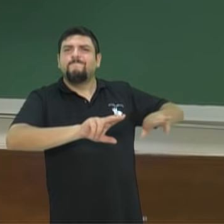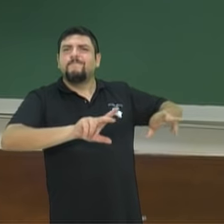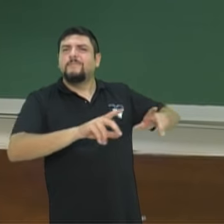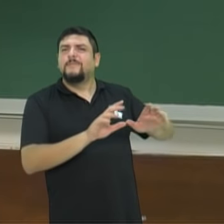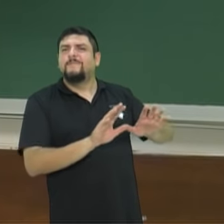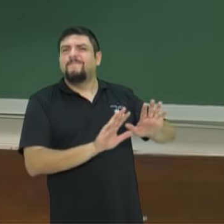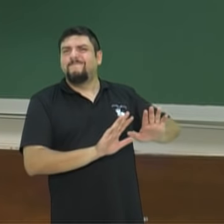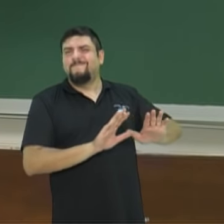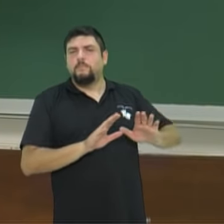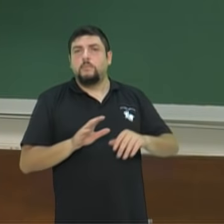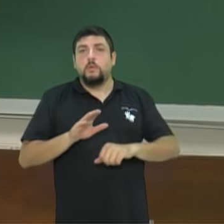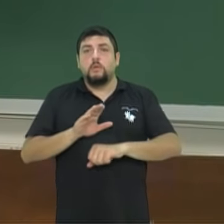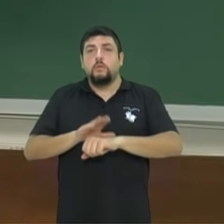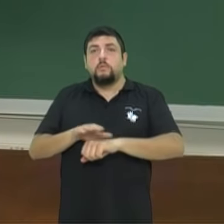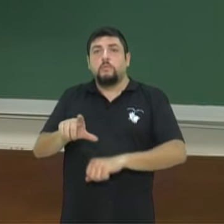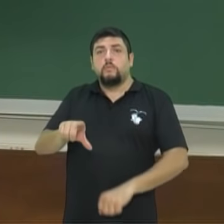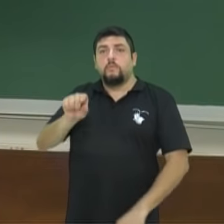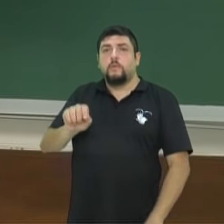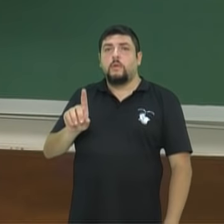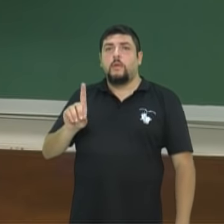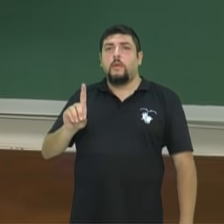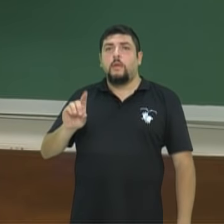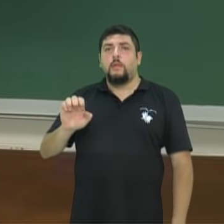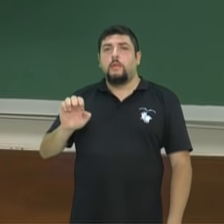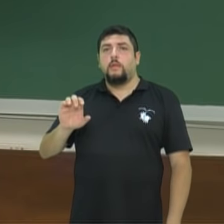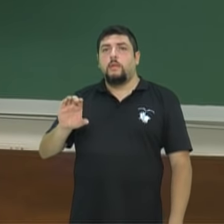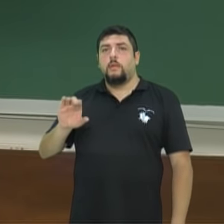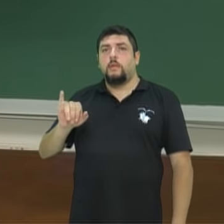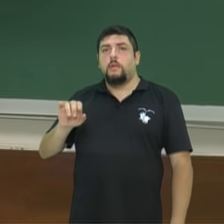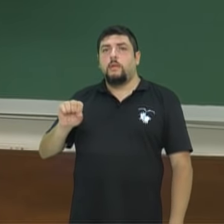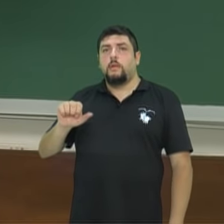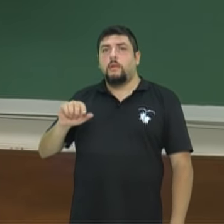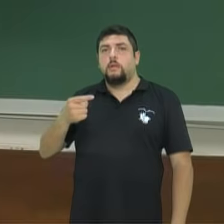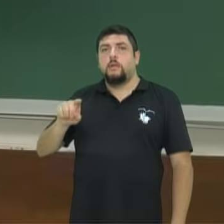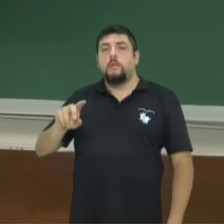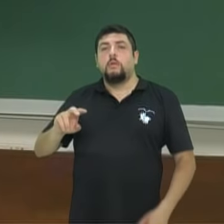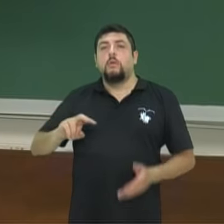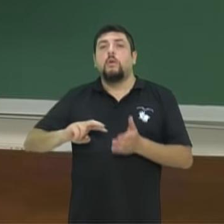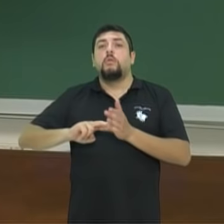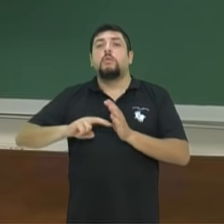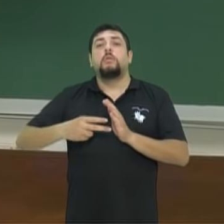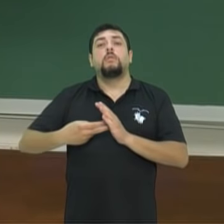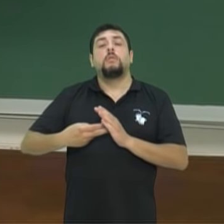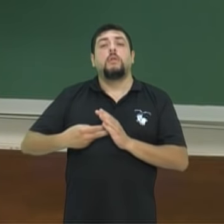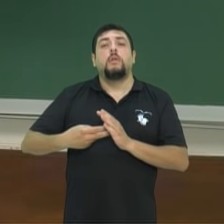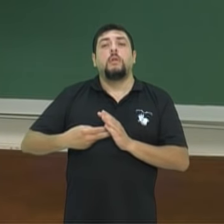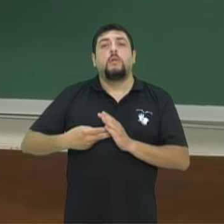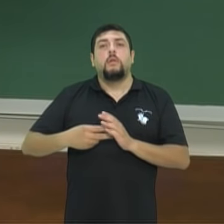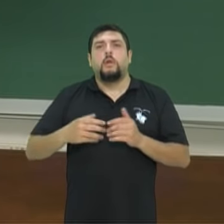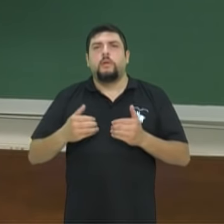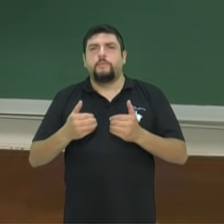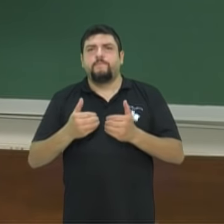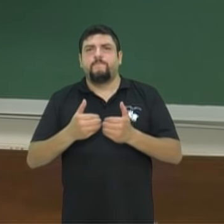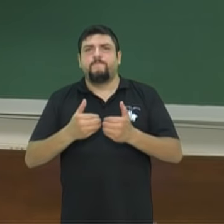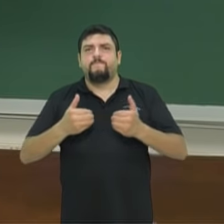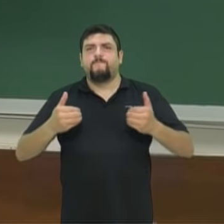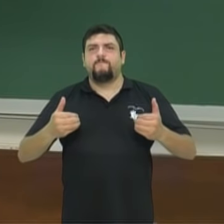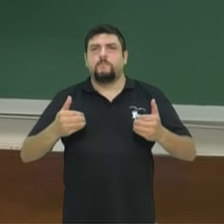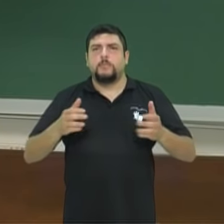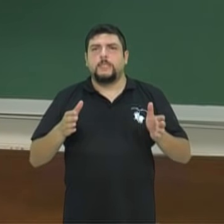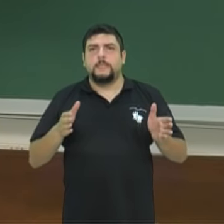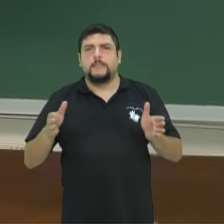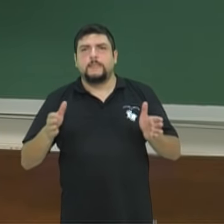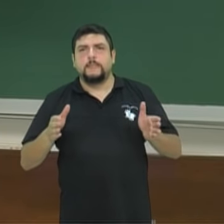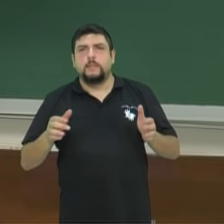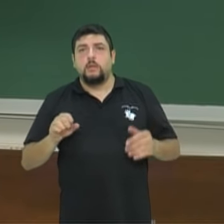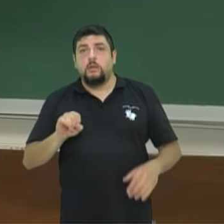própria palavra decisão, né, significa cisão no sentido de estar dividido em duas escolhas, né? Se